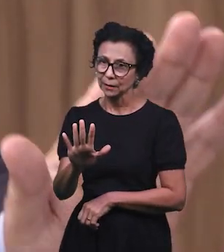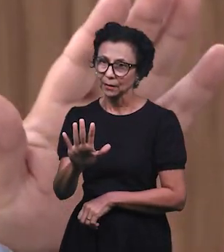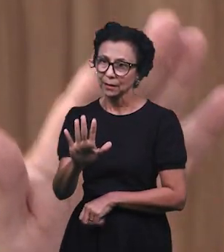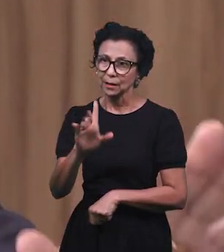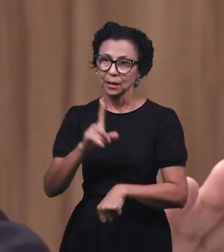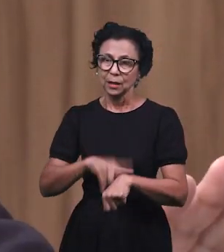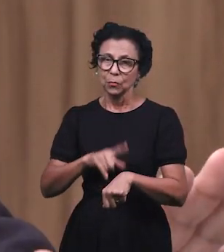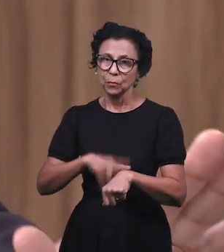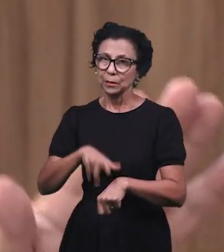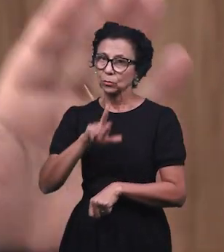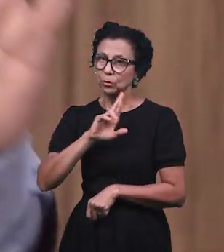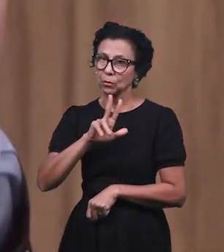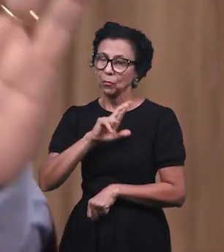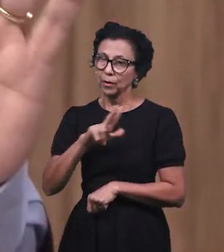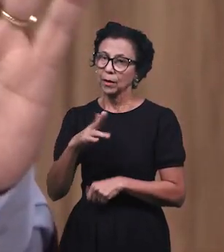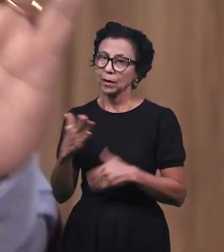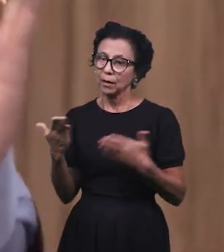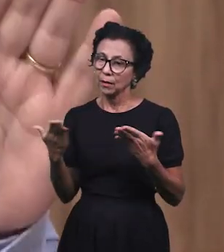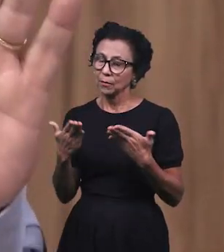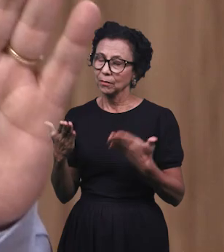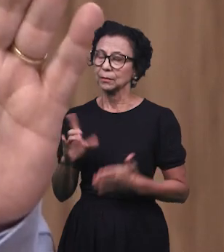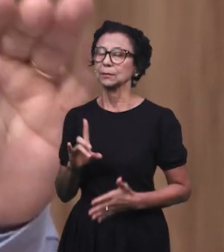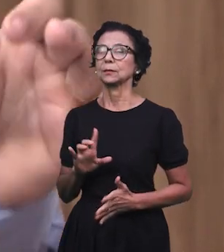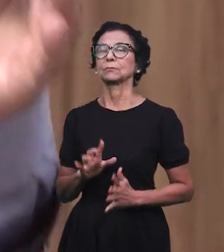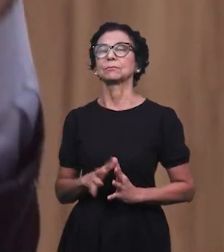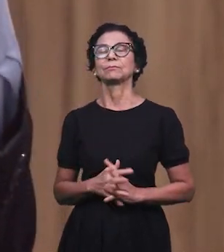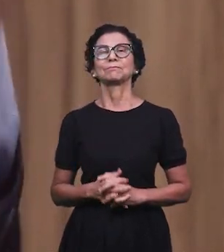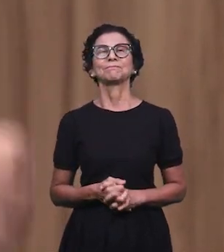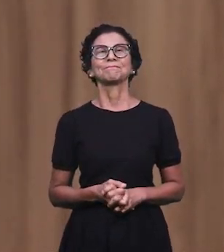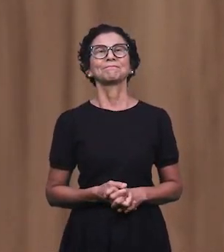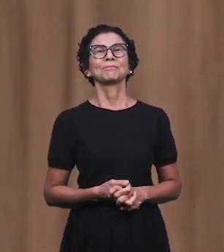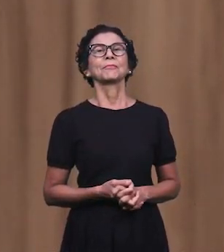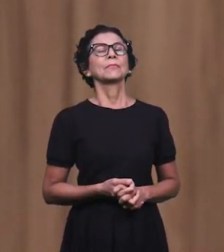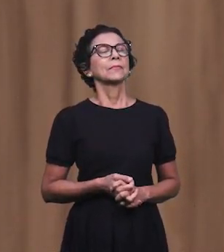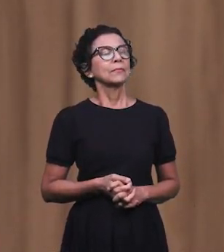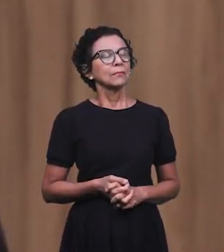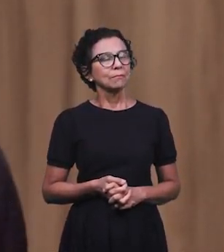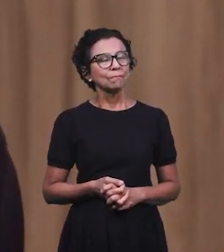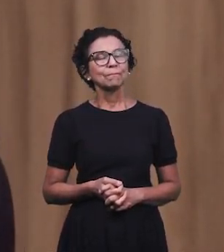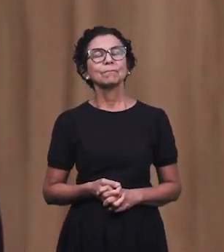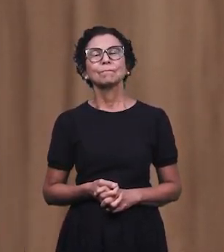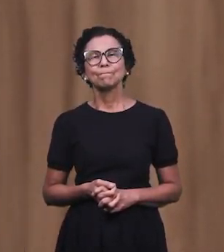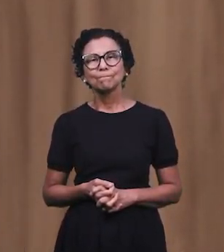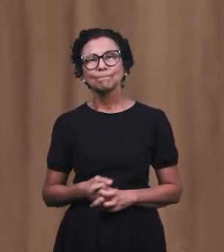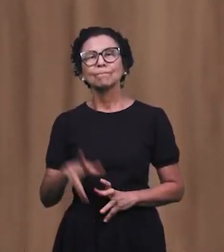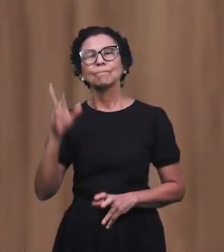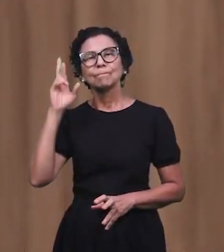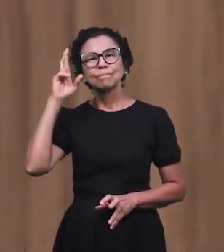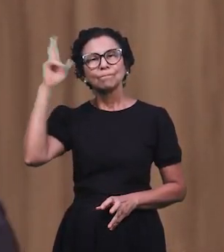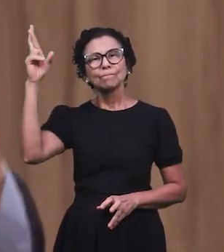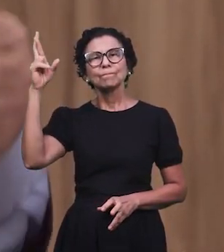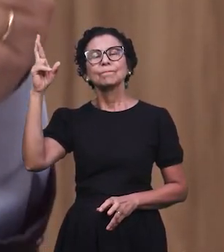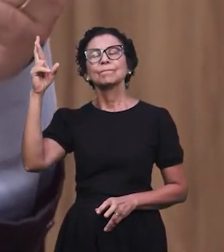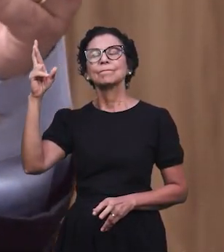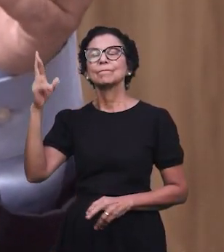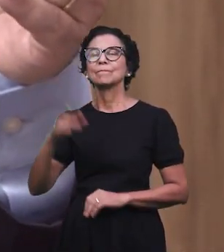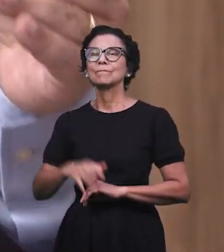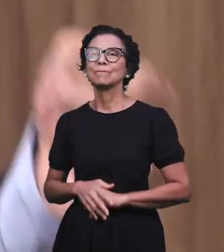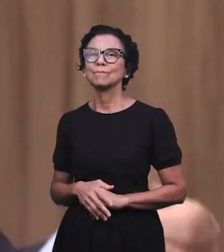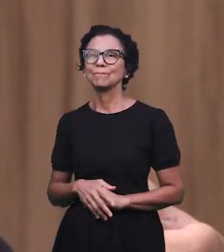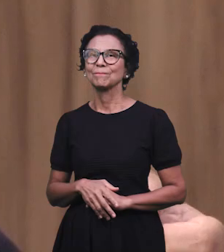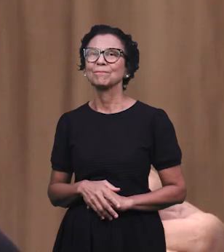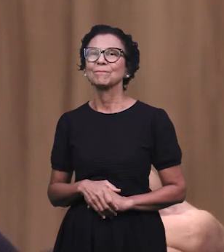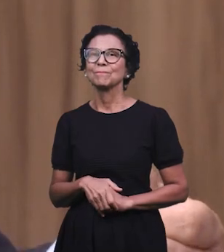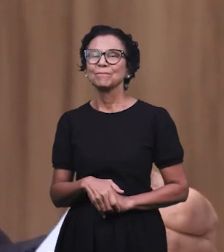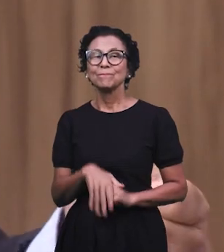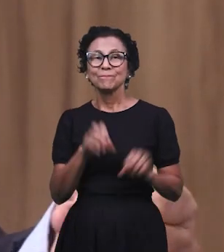Isso. Aguarda. E como é maravilhoso, nós sabemos só nessa obra Senhor, que nós temos essa experiência maravilhosa do Senhor nos dizer